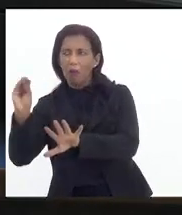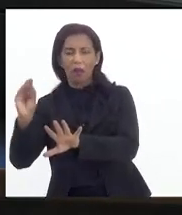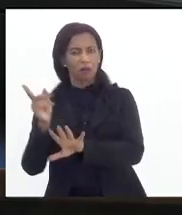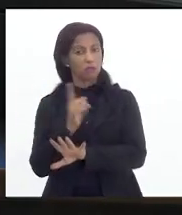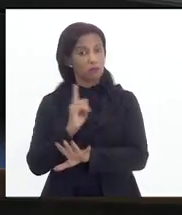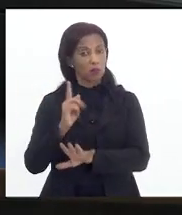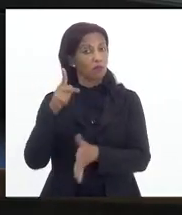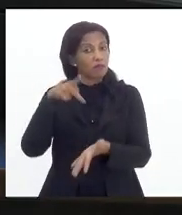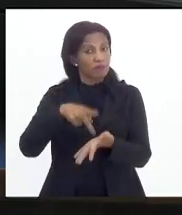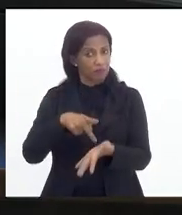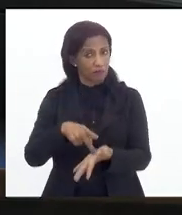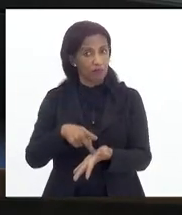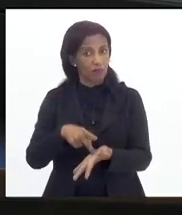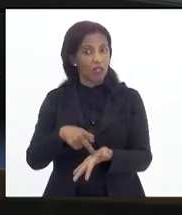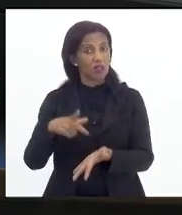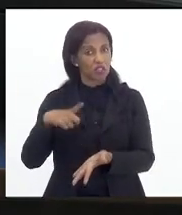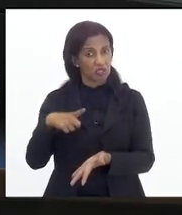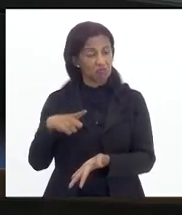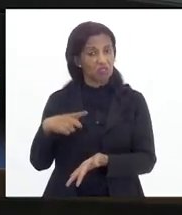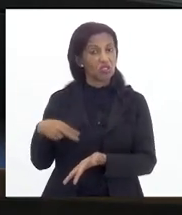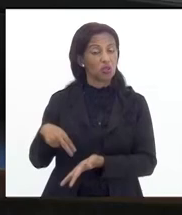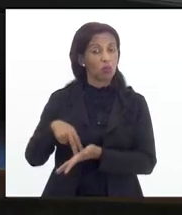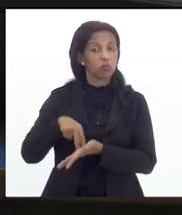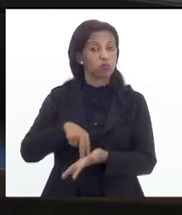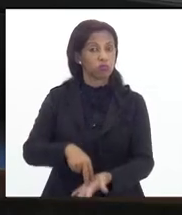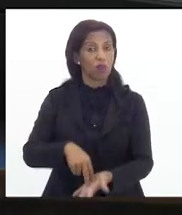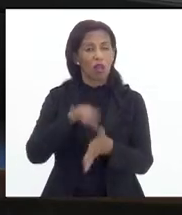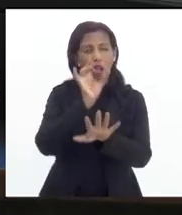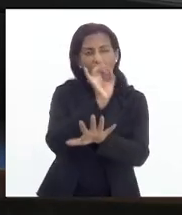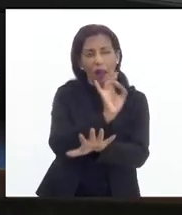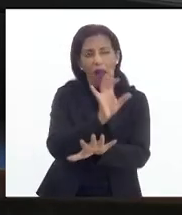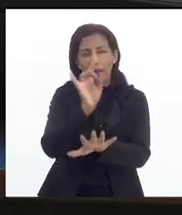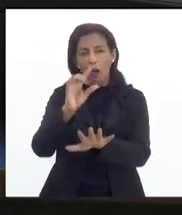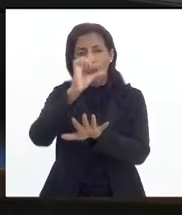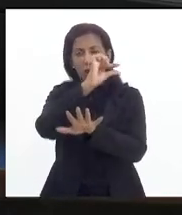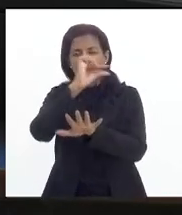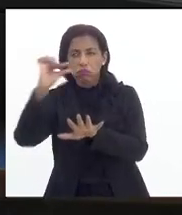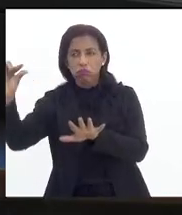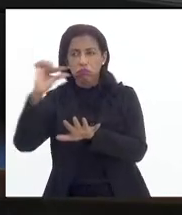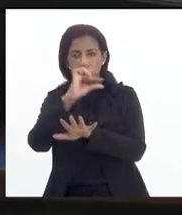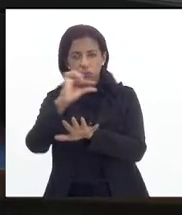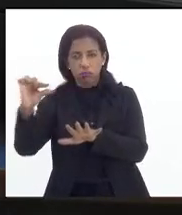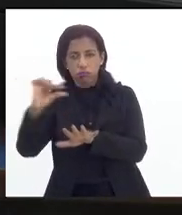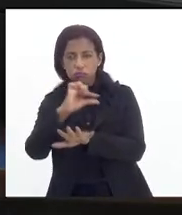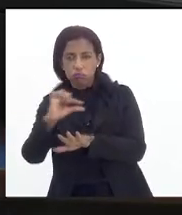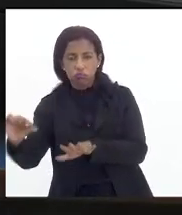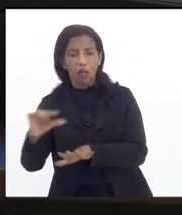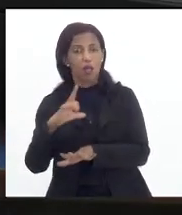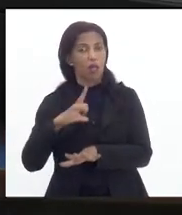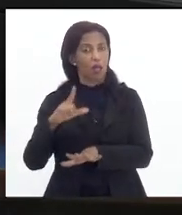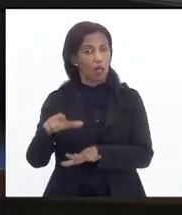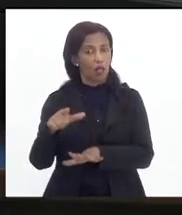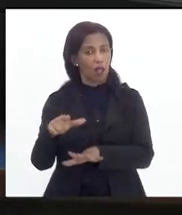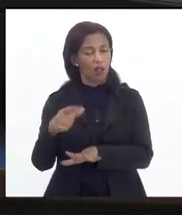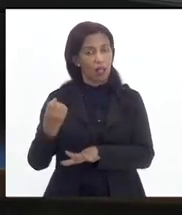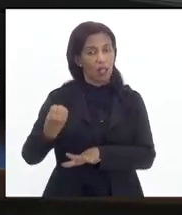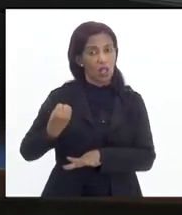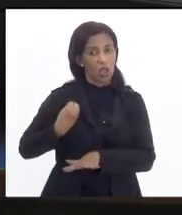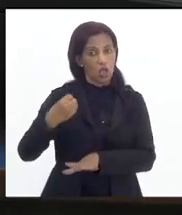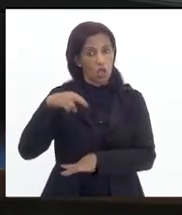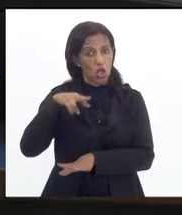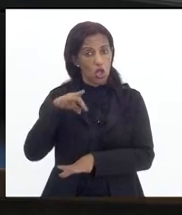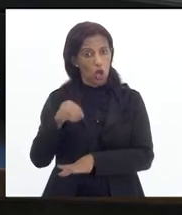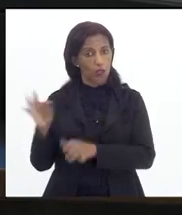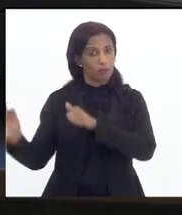na verdade eles estão fundamentados cada uma daquelas linhas ela está fundamentada em nota técnica